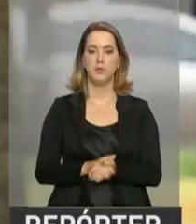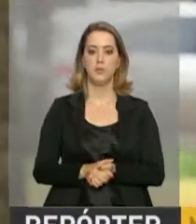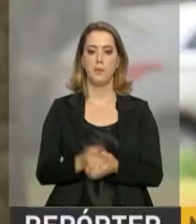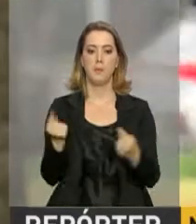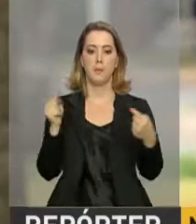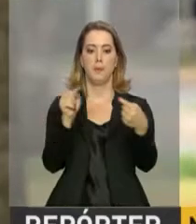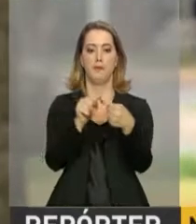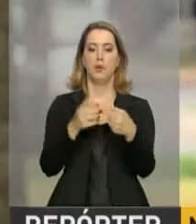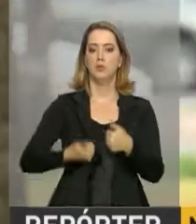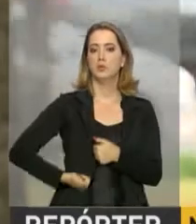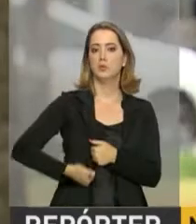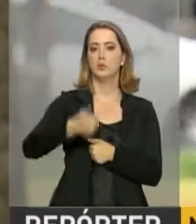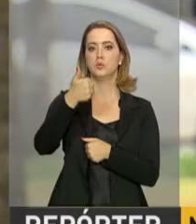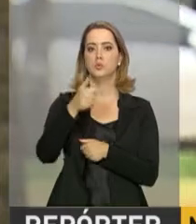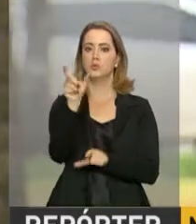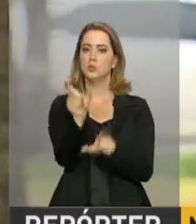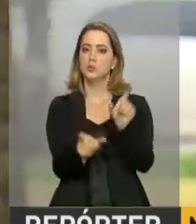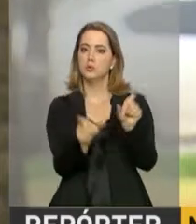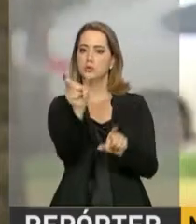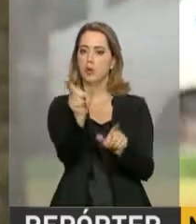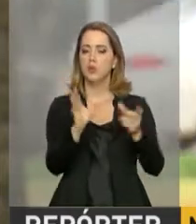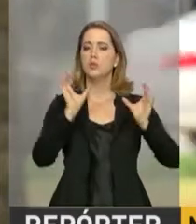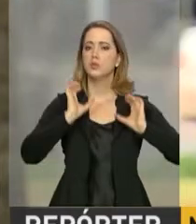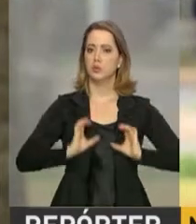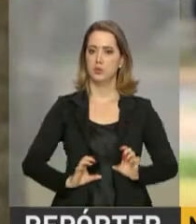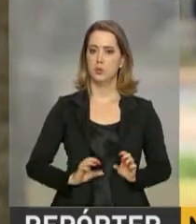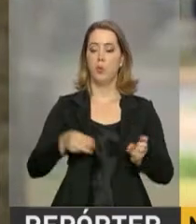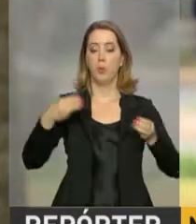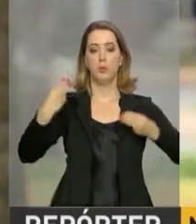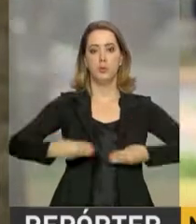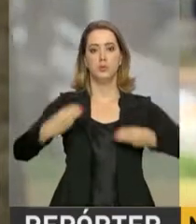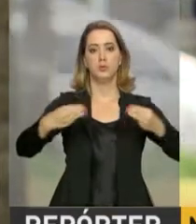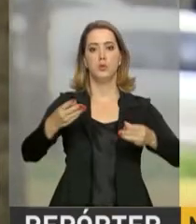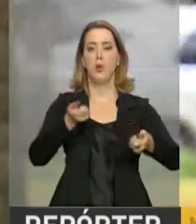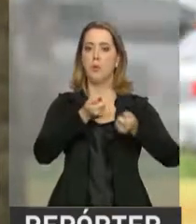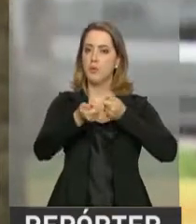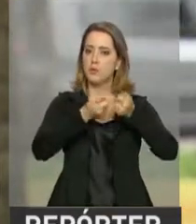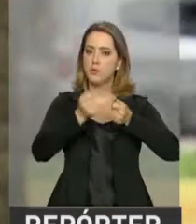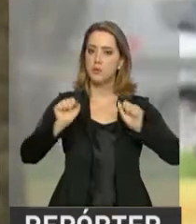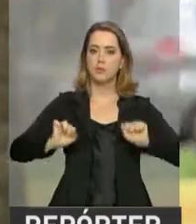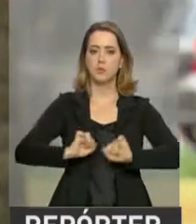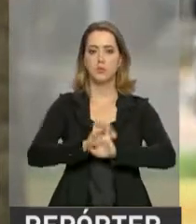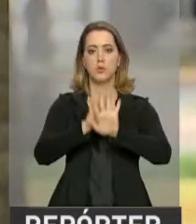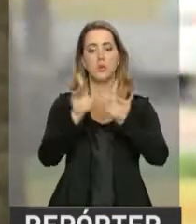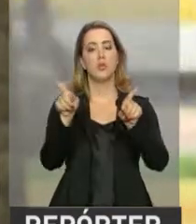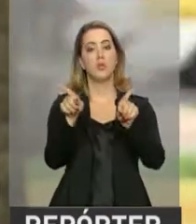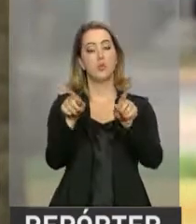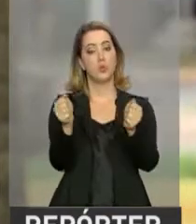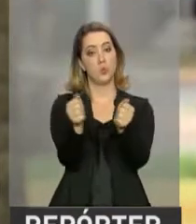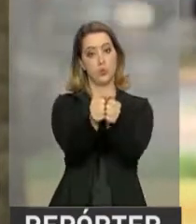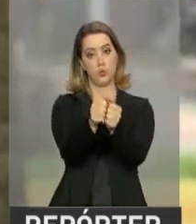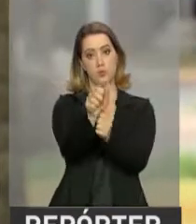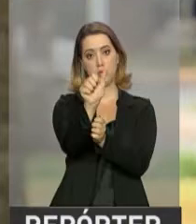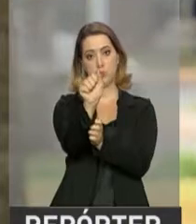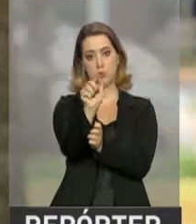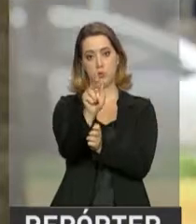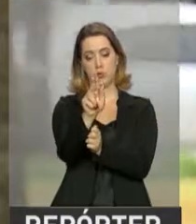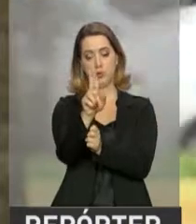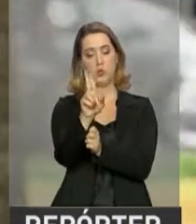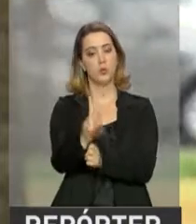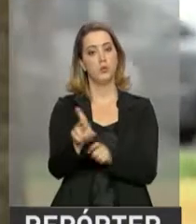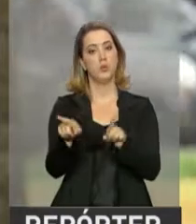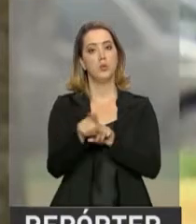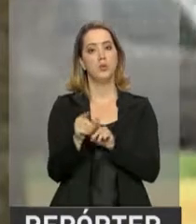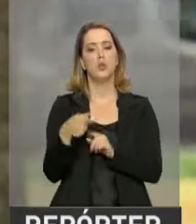melhorar o atendimento ao cidadão que o ministério da transparência fiscalização e controladoria geral da união lançou o programa de avaliação